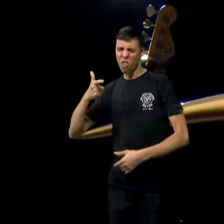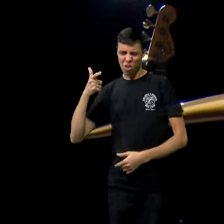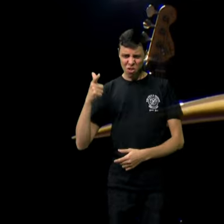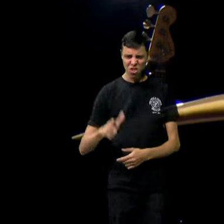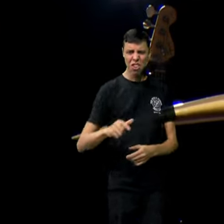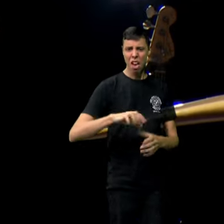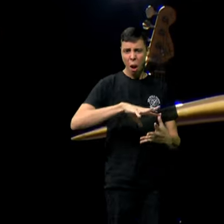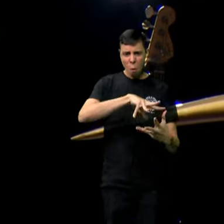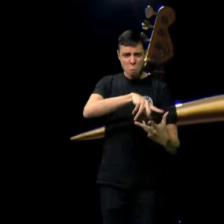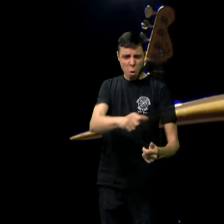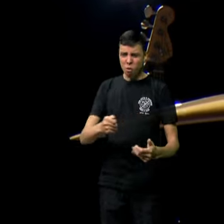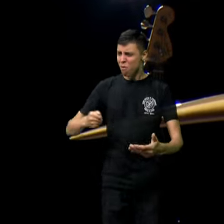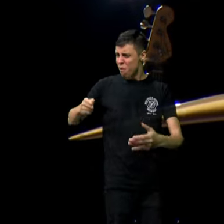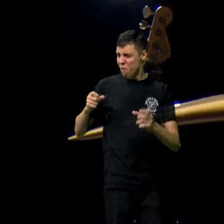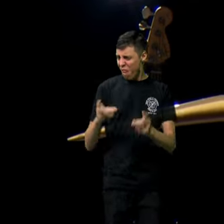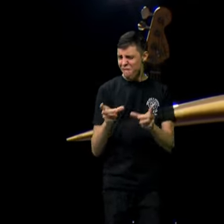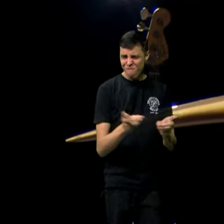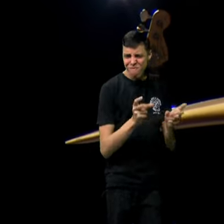milhões.